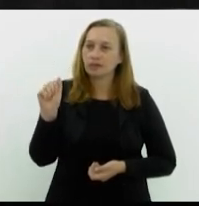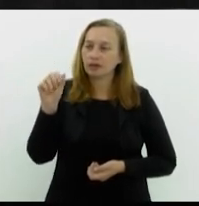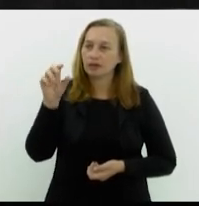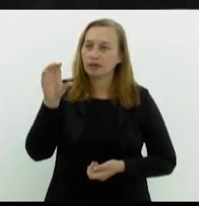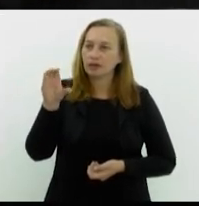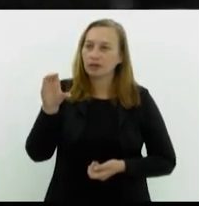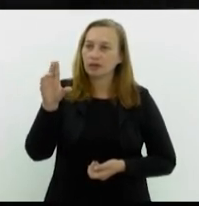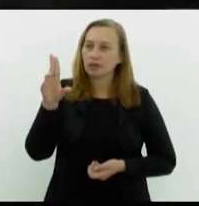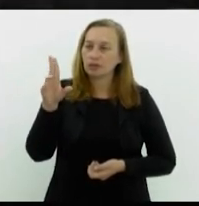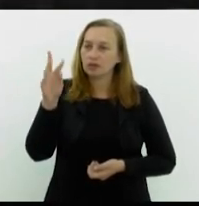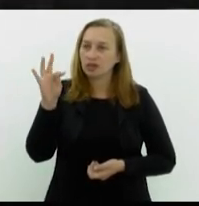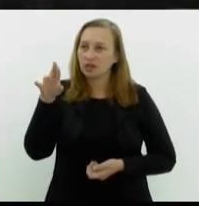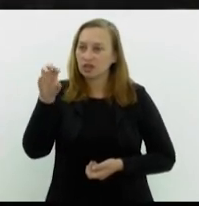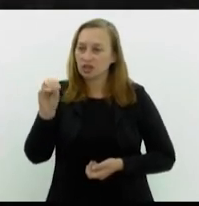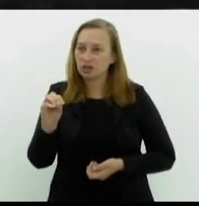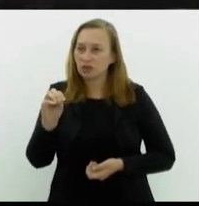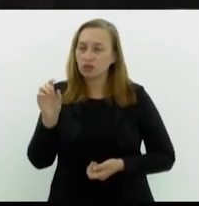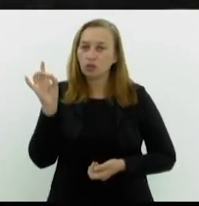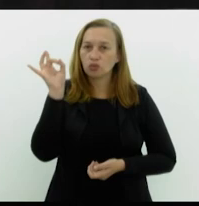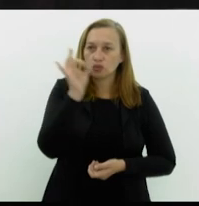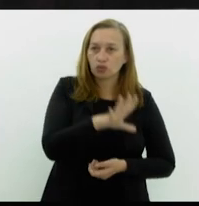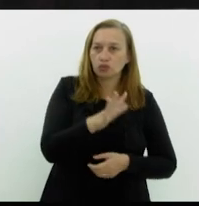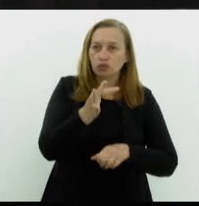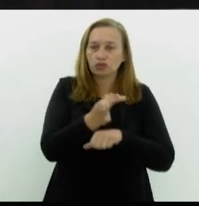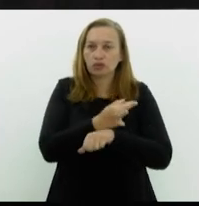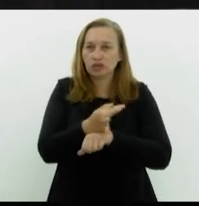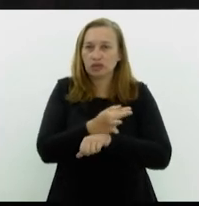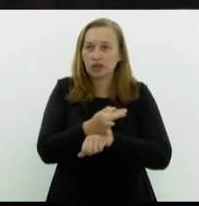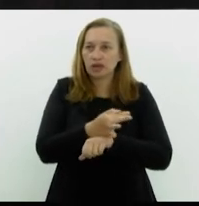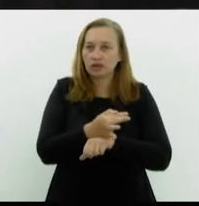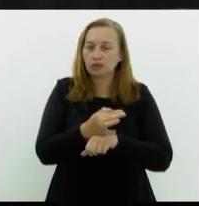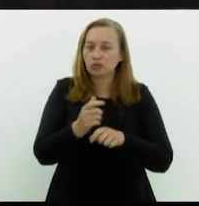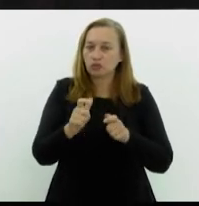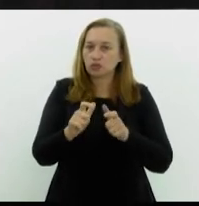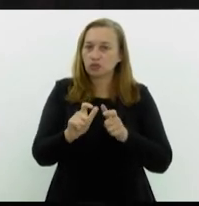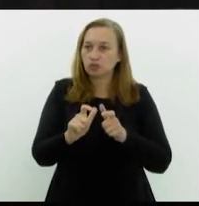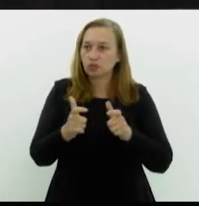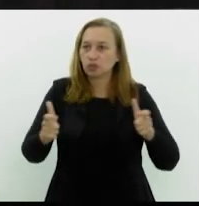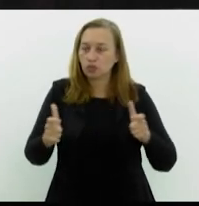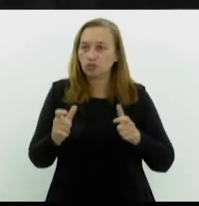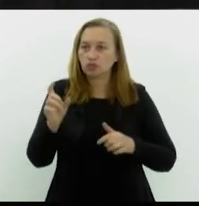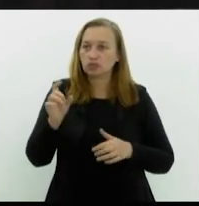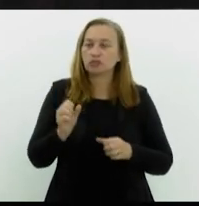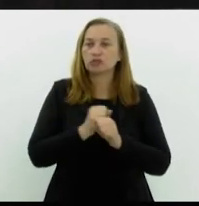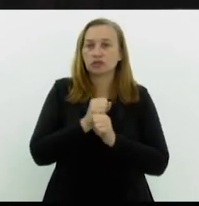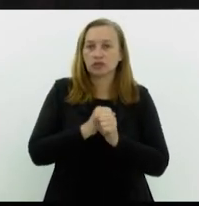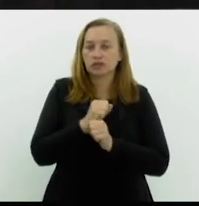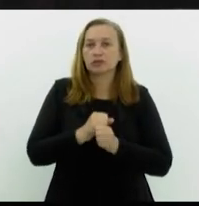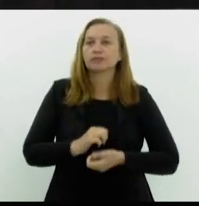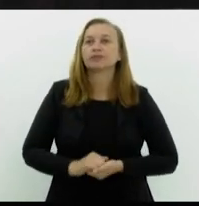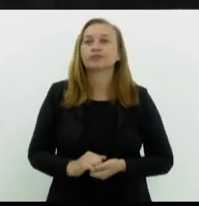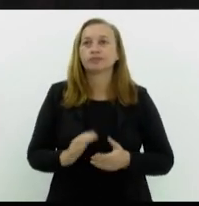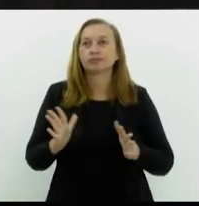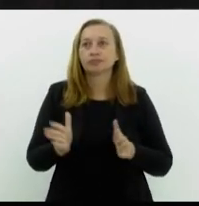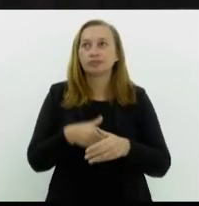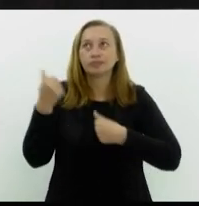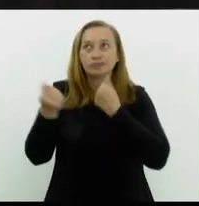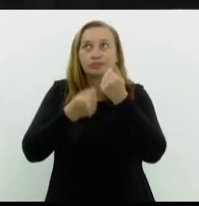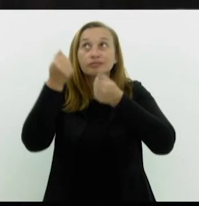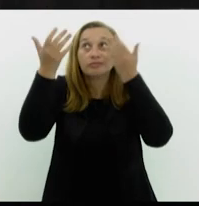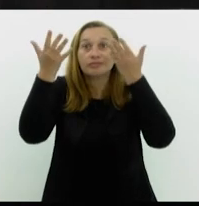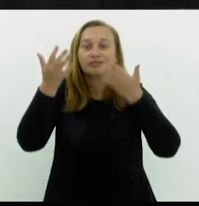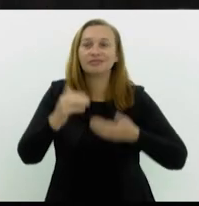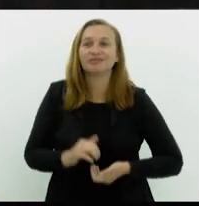Será o último feriado prolongado deste ano. Aleluia!